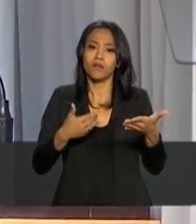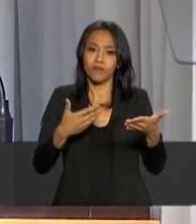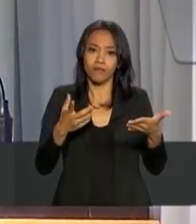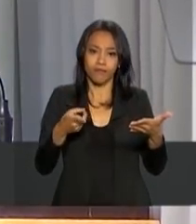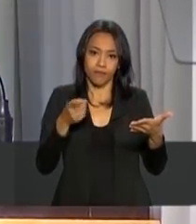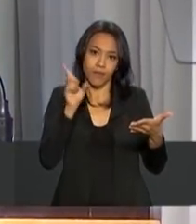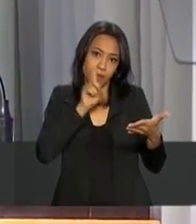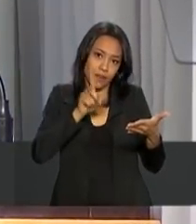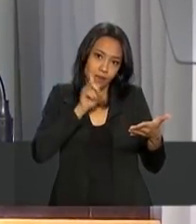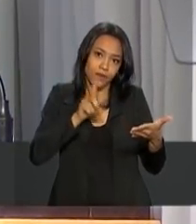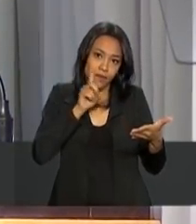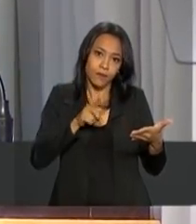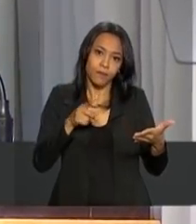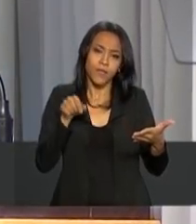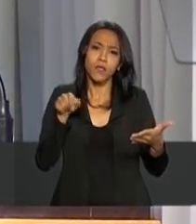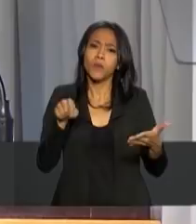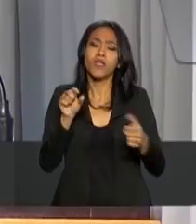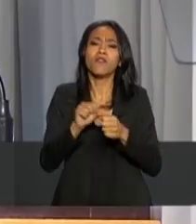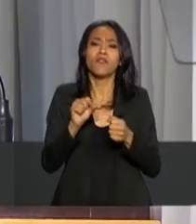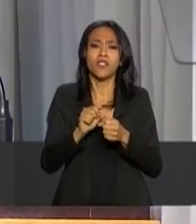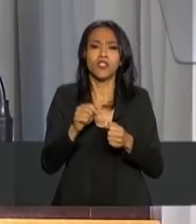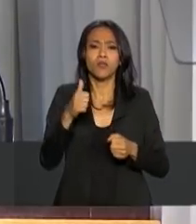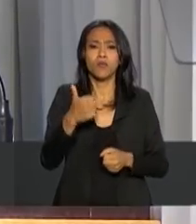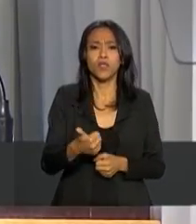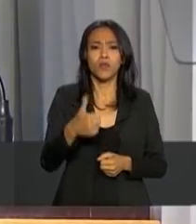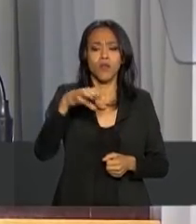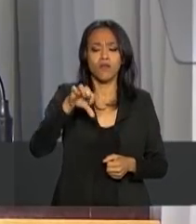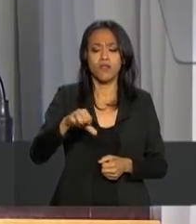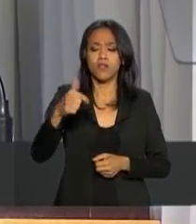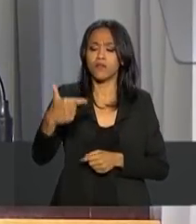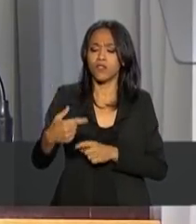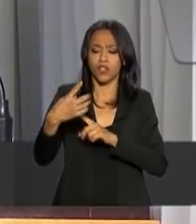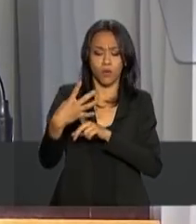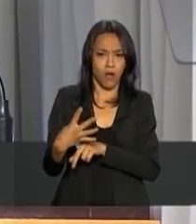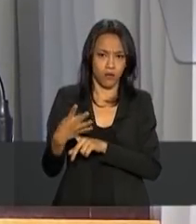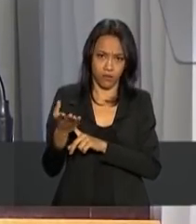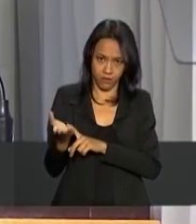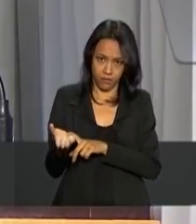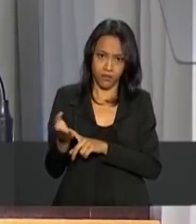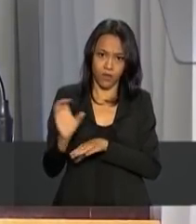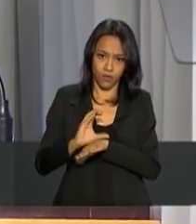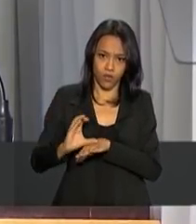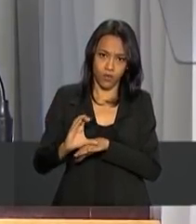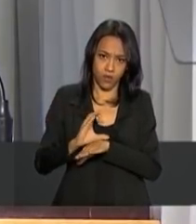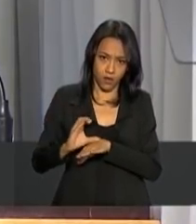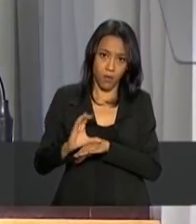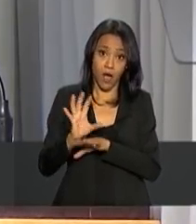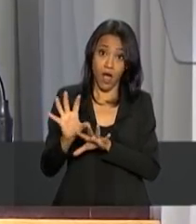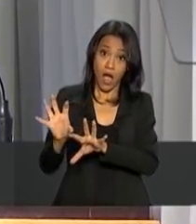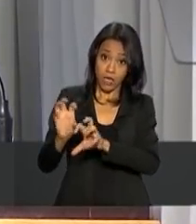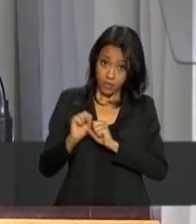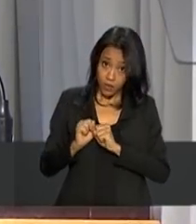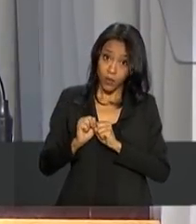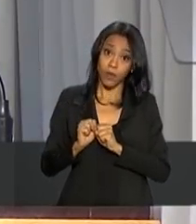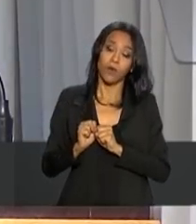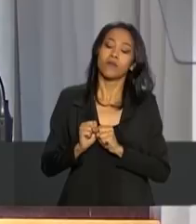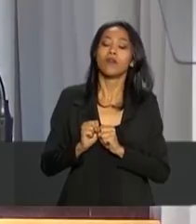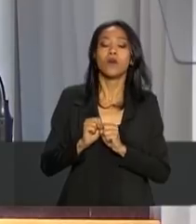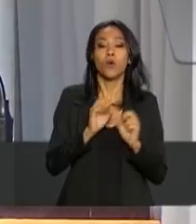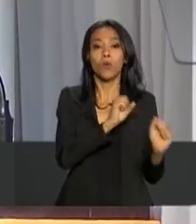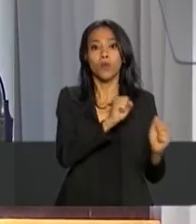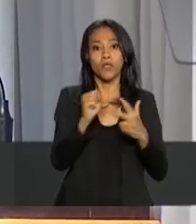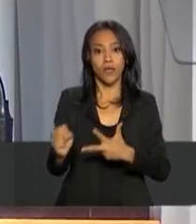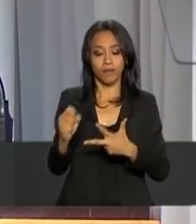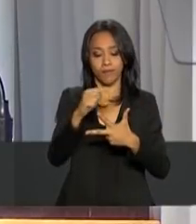o Constituinte de 24? Aliás, uma Constituição outorgada. Adotou a teoria da tripartição do poder, mas estabeleceu um chamado